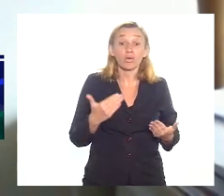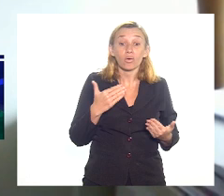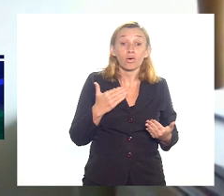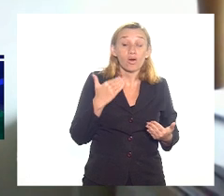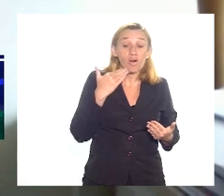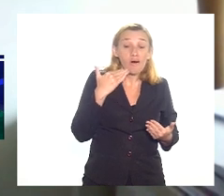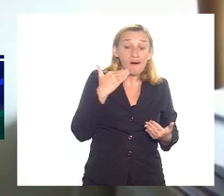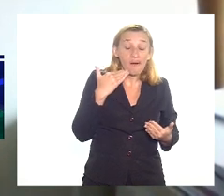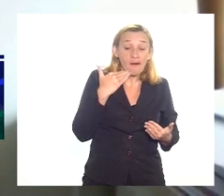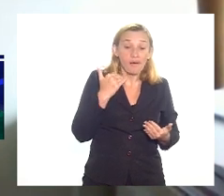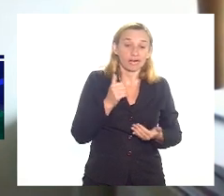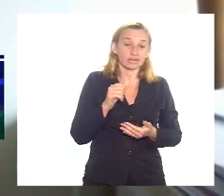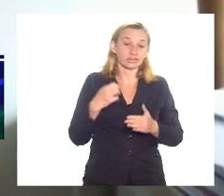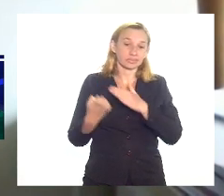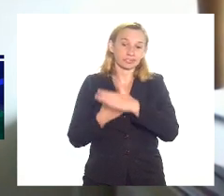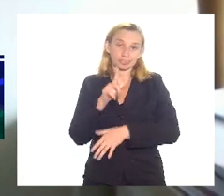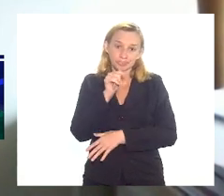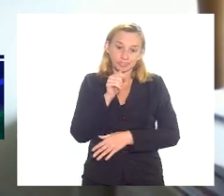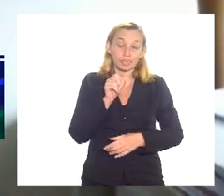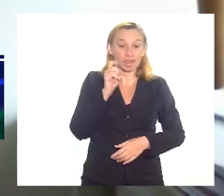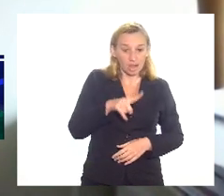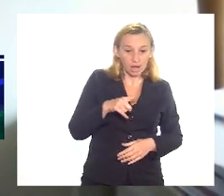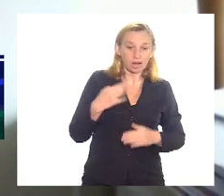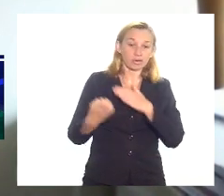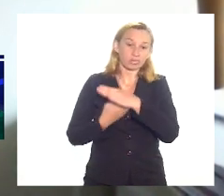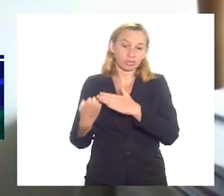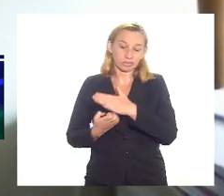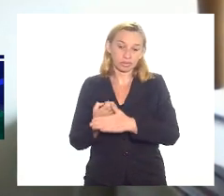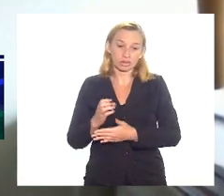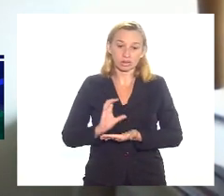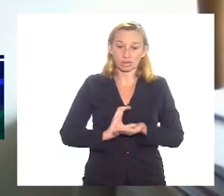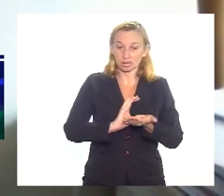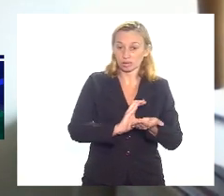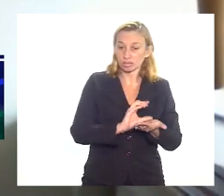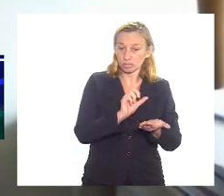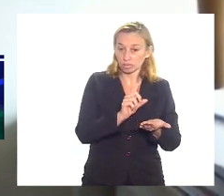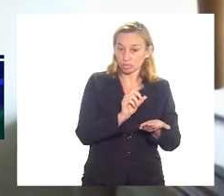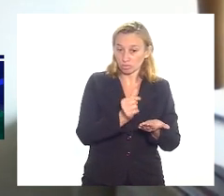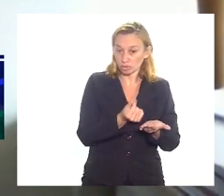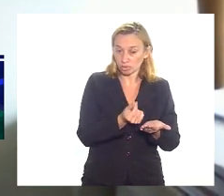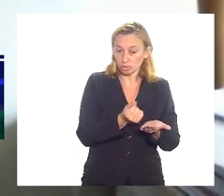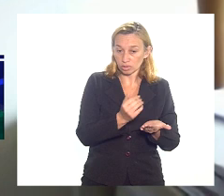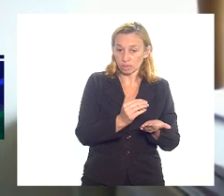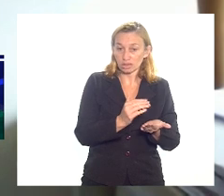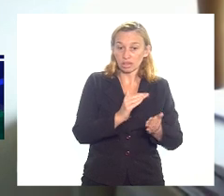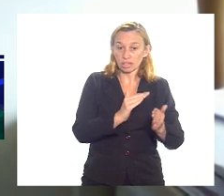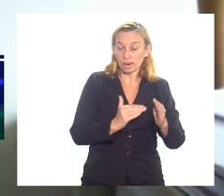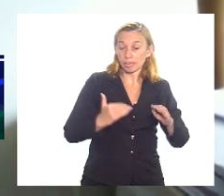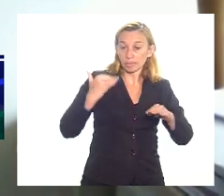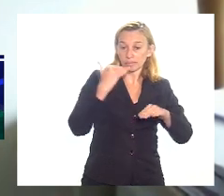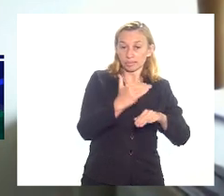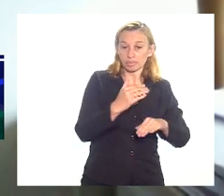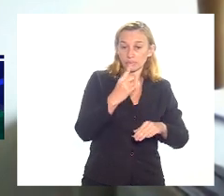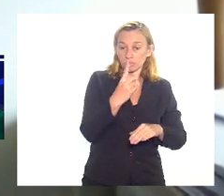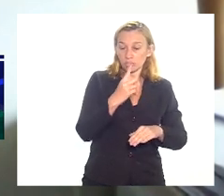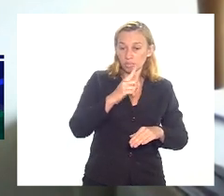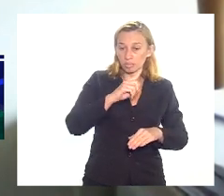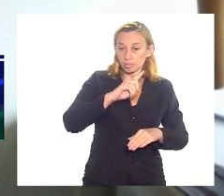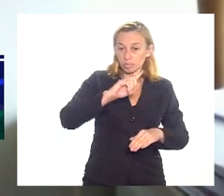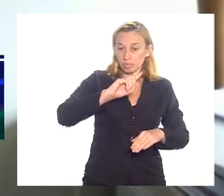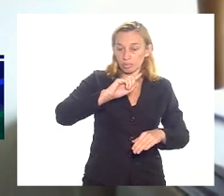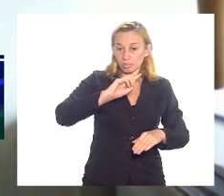SEDAI? Ela é uma empresa que tem um lucro líquido acima de R$1 bilhão e